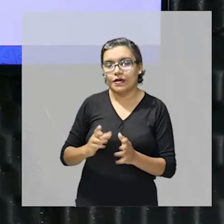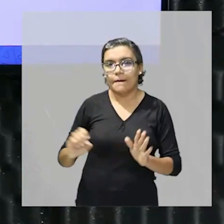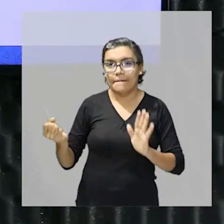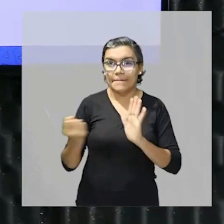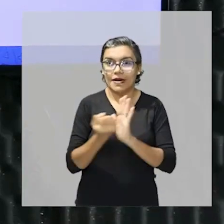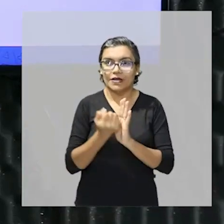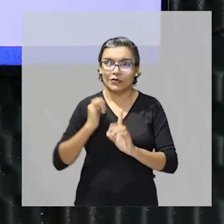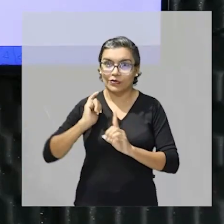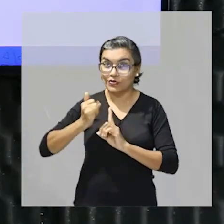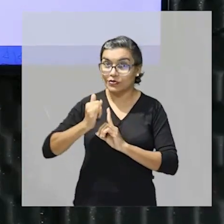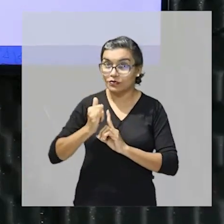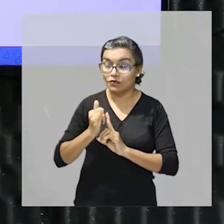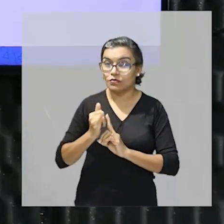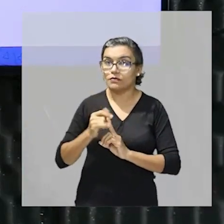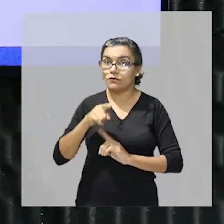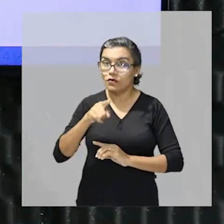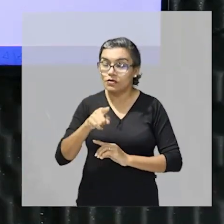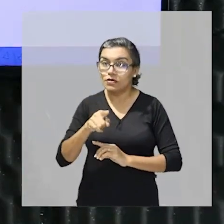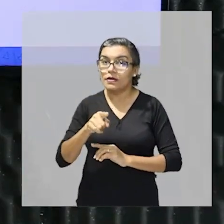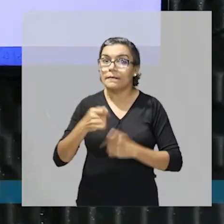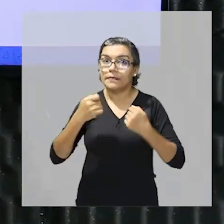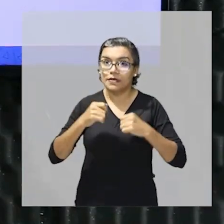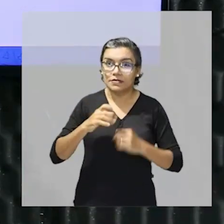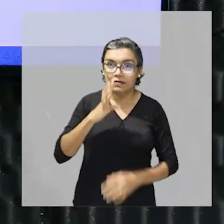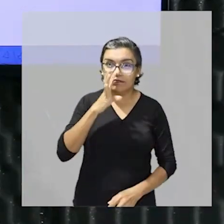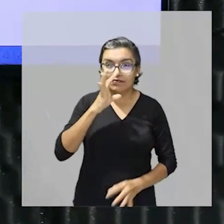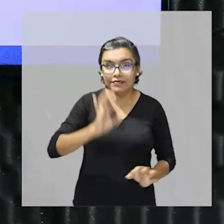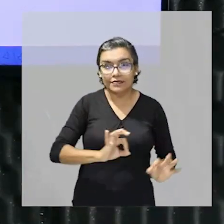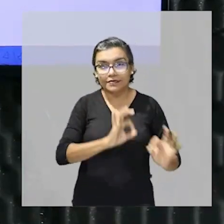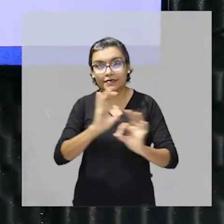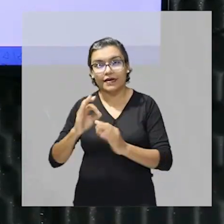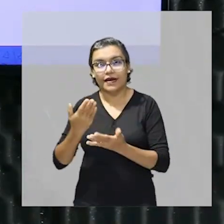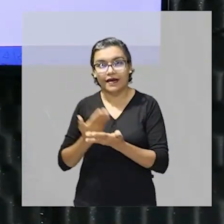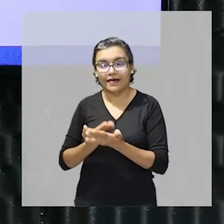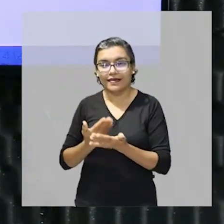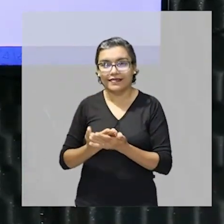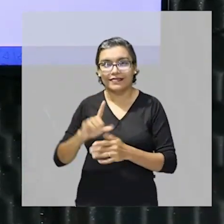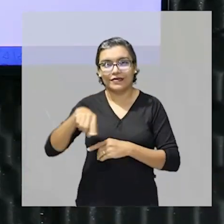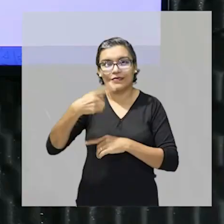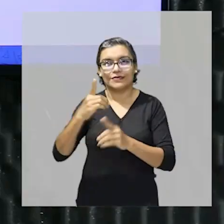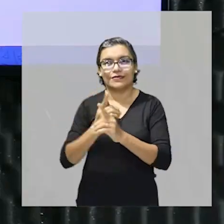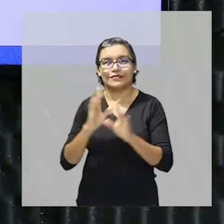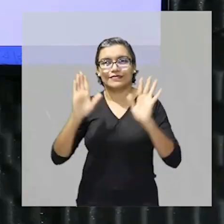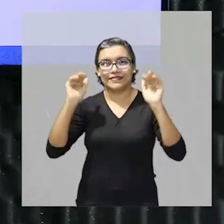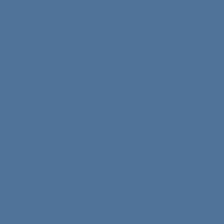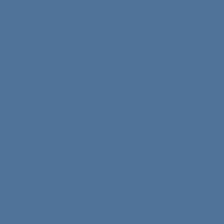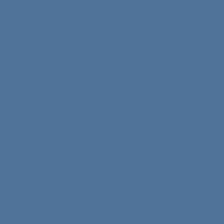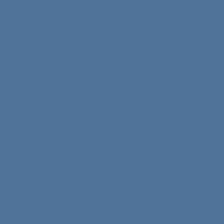aqui, não deixem de acompanhar as nossas aulas e os nossos materiais. Até a próxima e bye, bye!